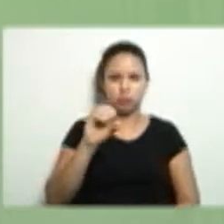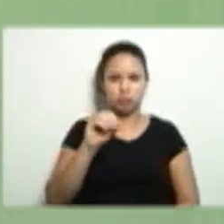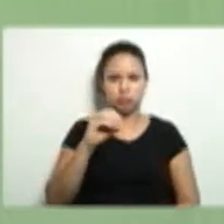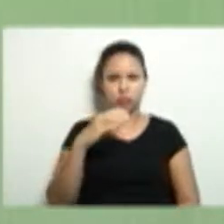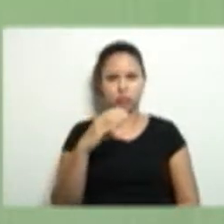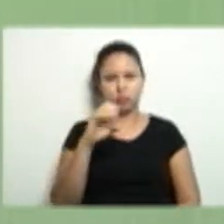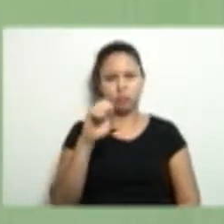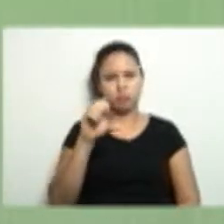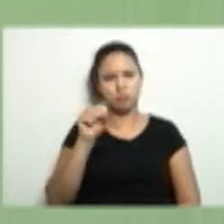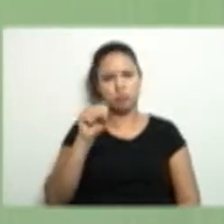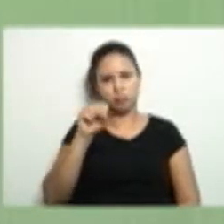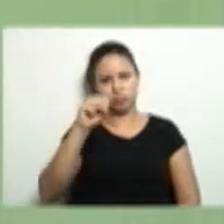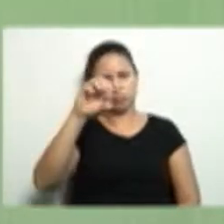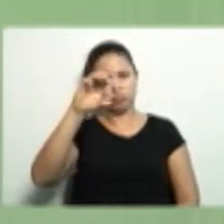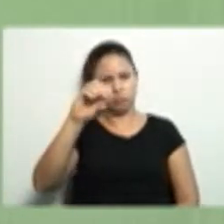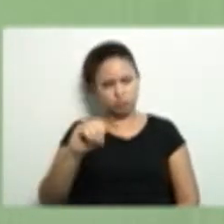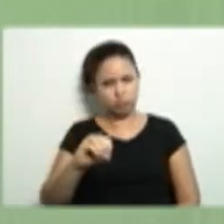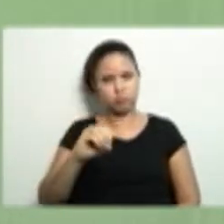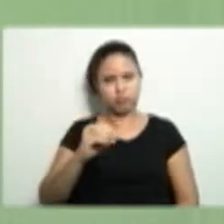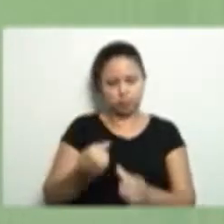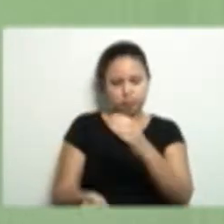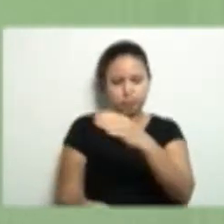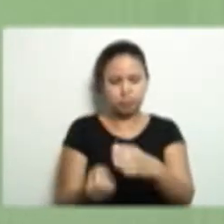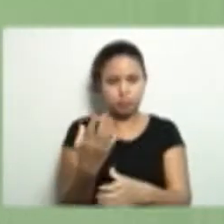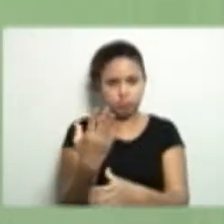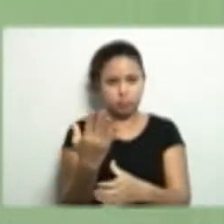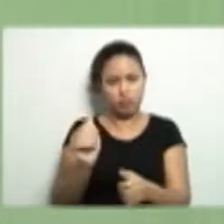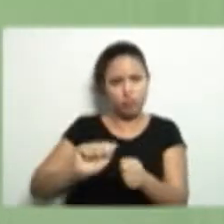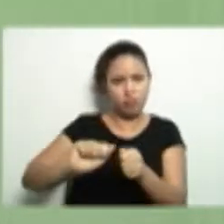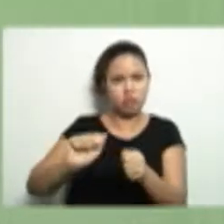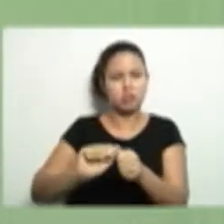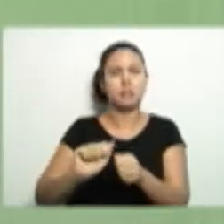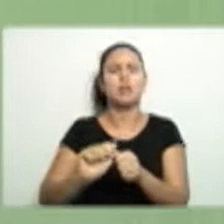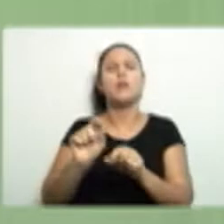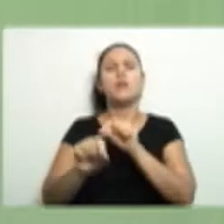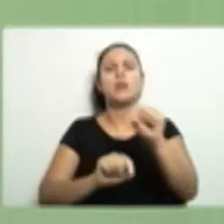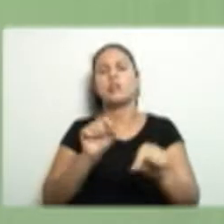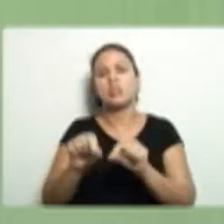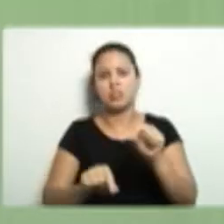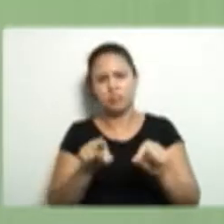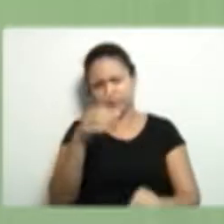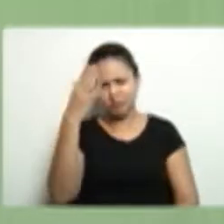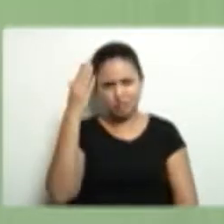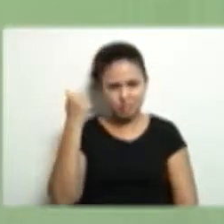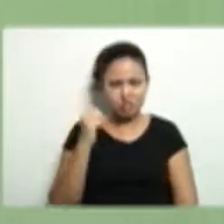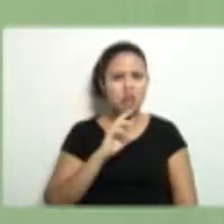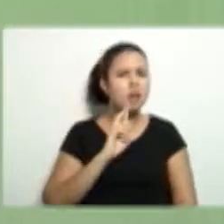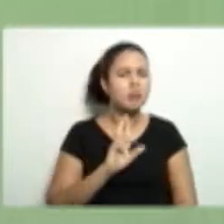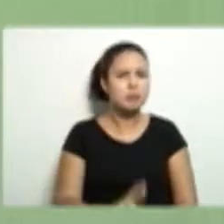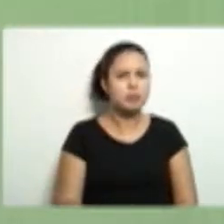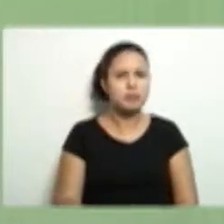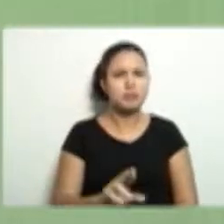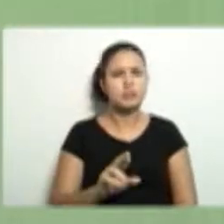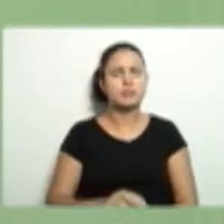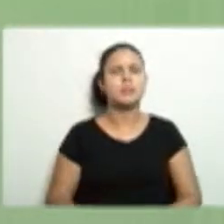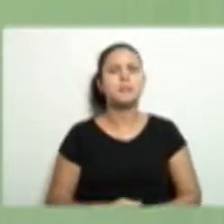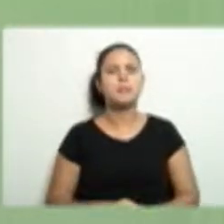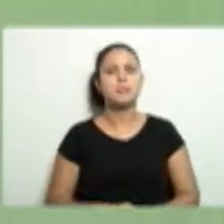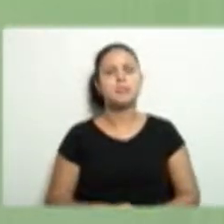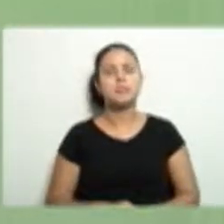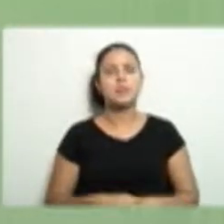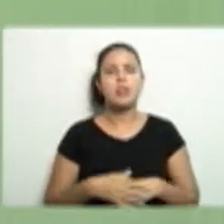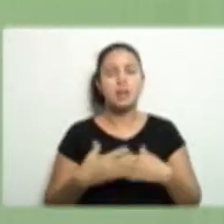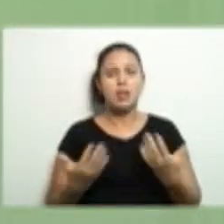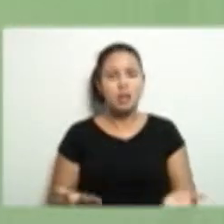posso perguntar, o que é um processo produtivo? E vocês sabem a resposta está aqui. Processo